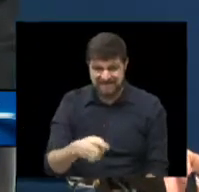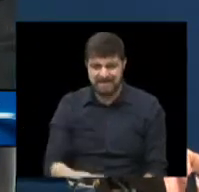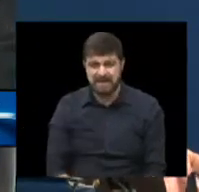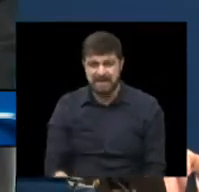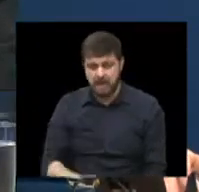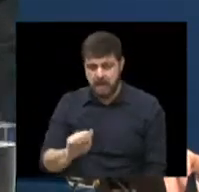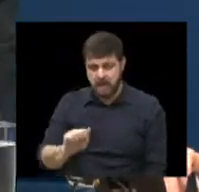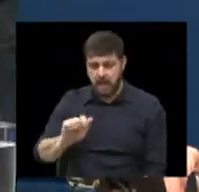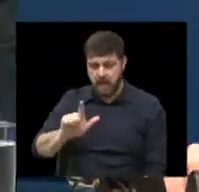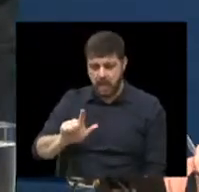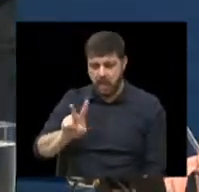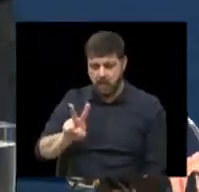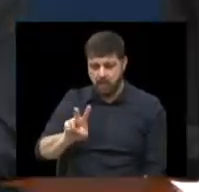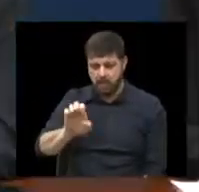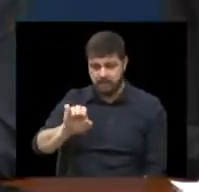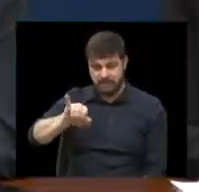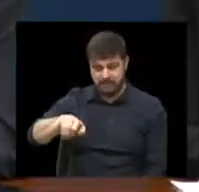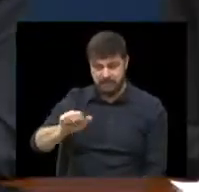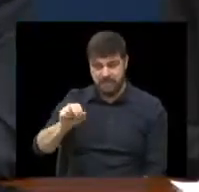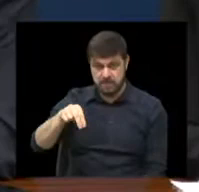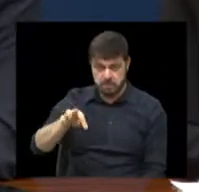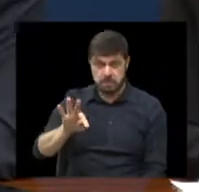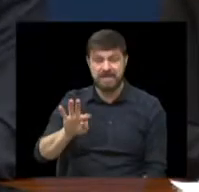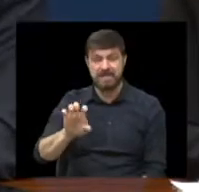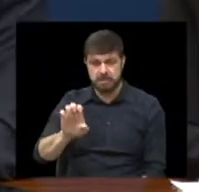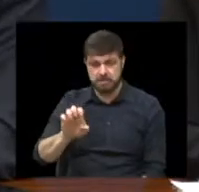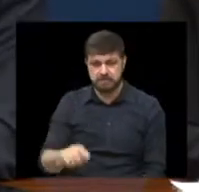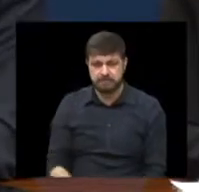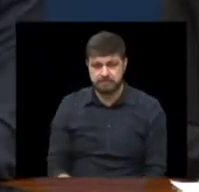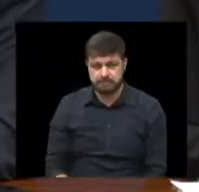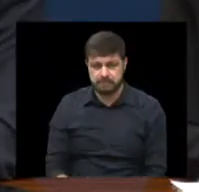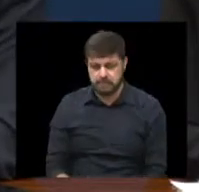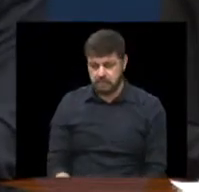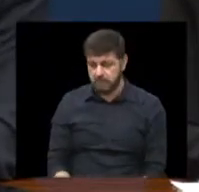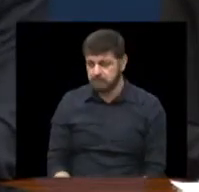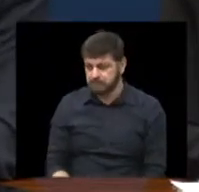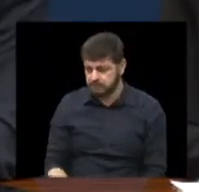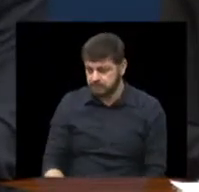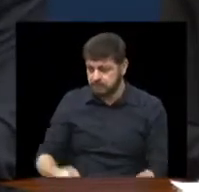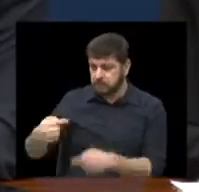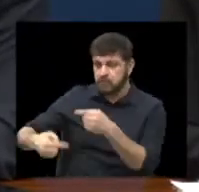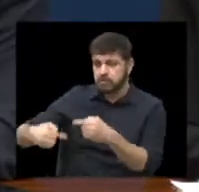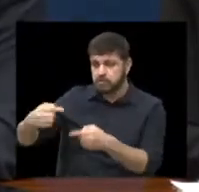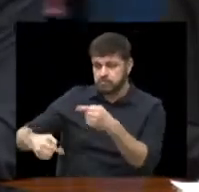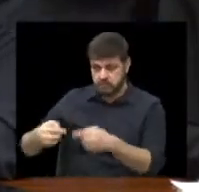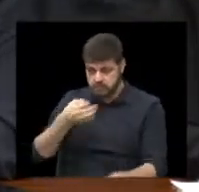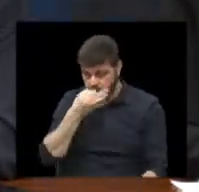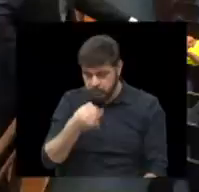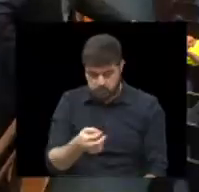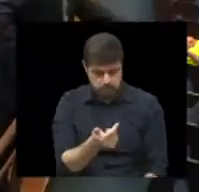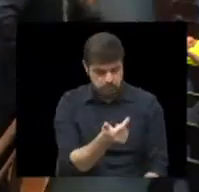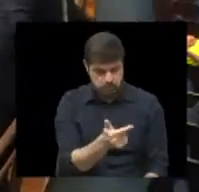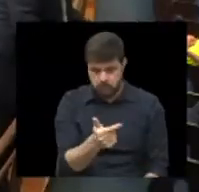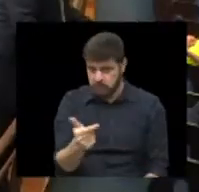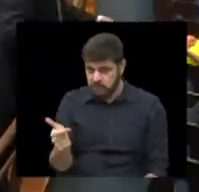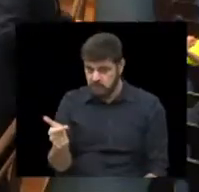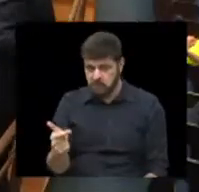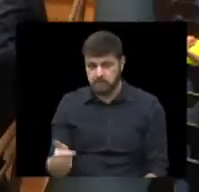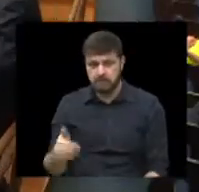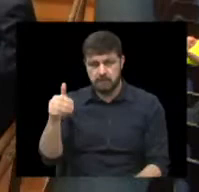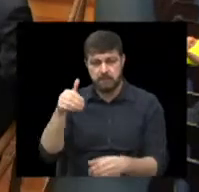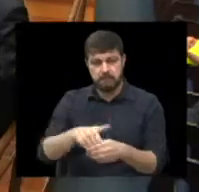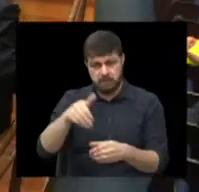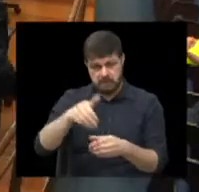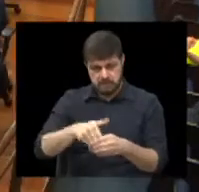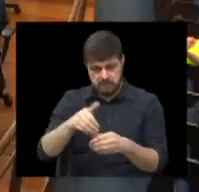Albejante. Requerimento de vereador Dr. Luiz Henrique Cirilo entra em discussão. Não havendo vereador a discutir, o requerimento